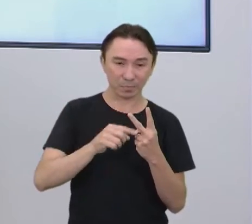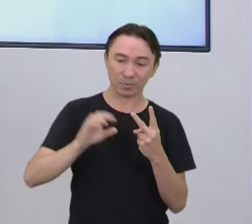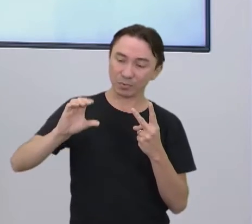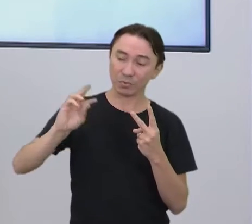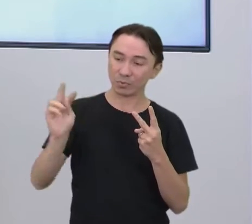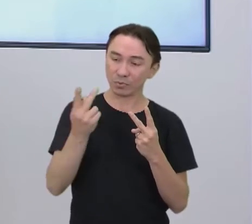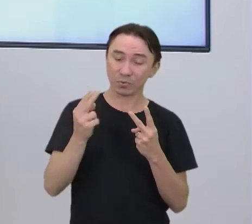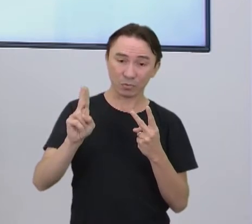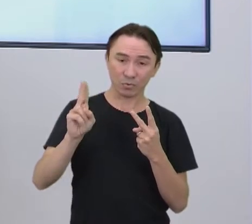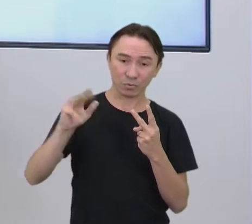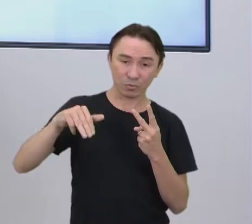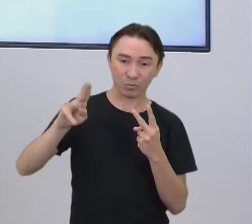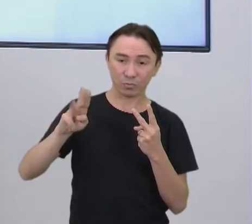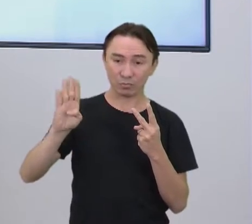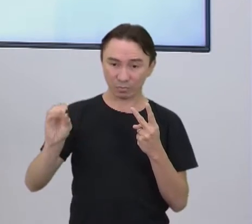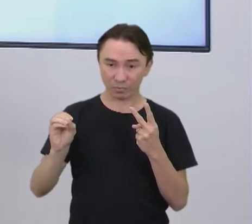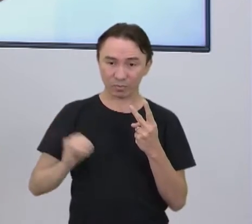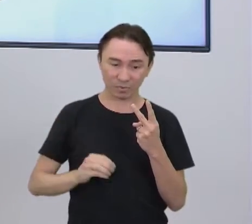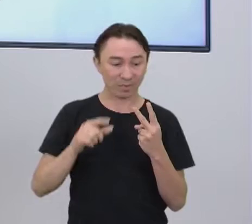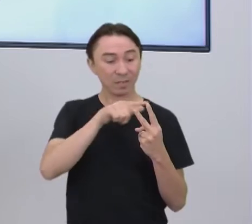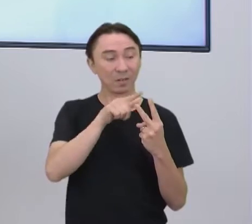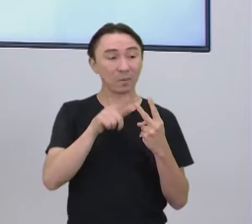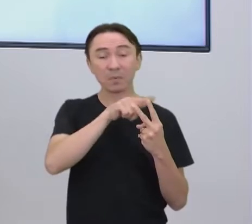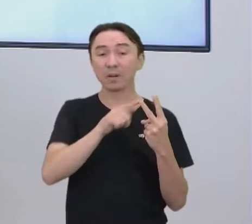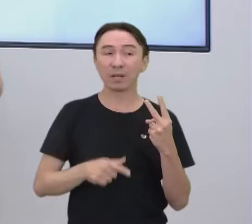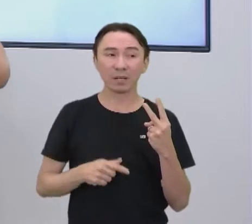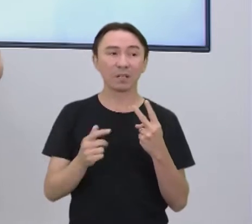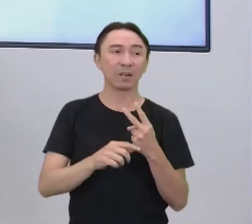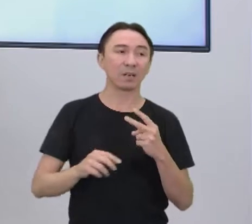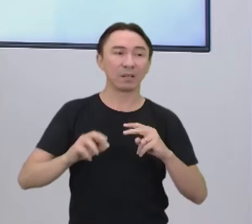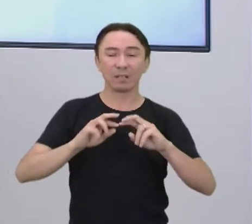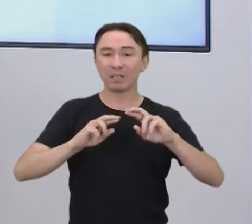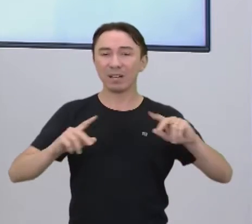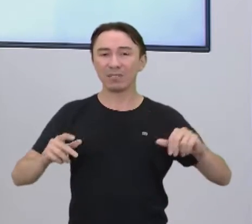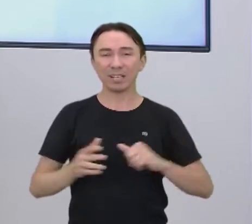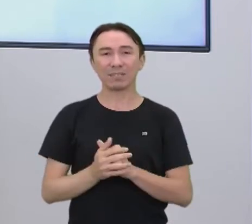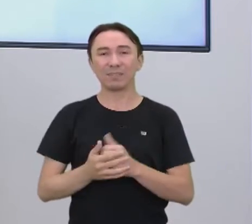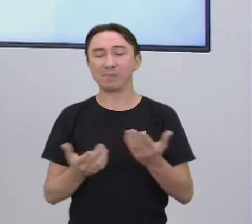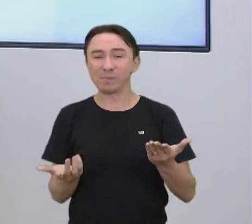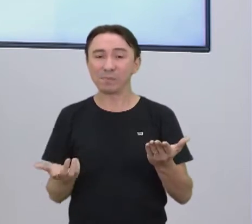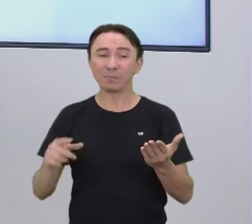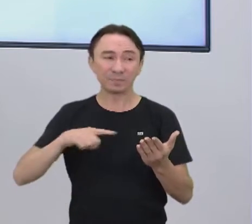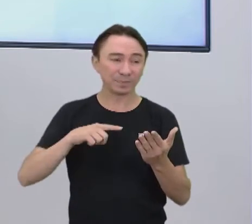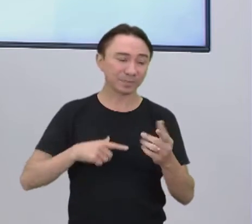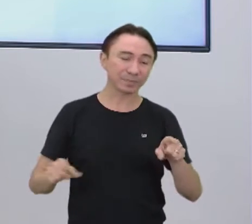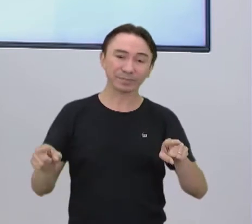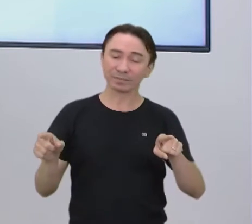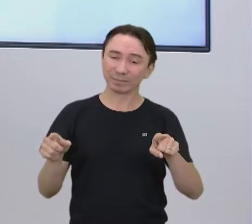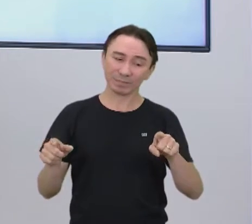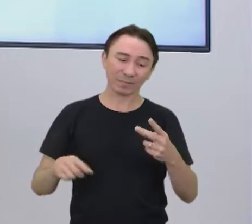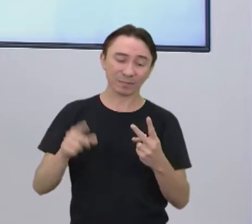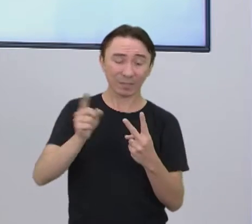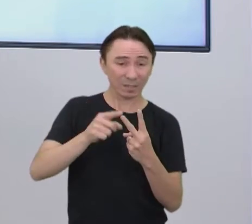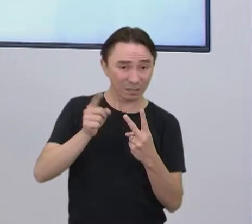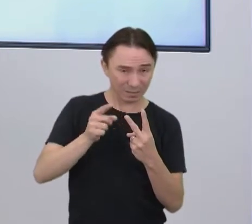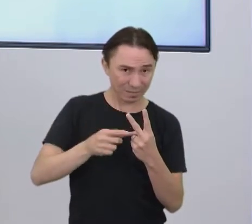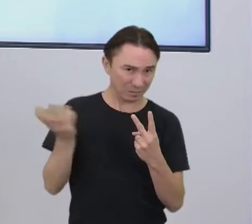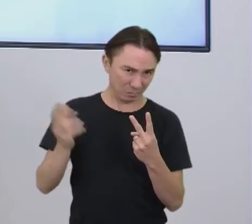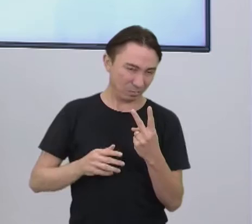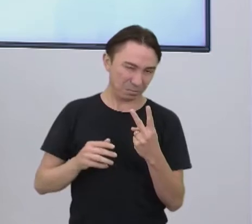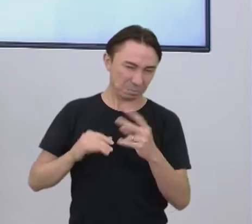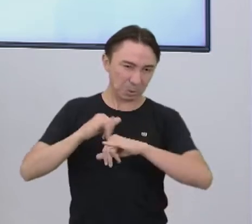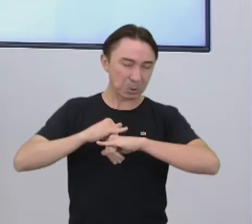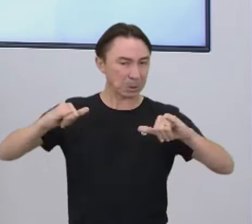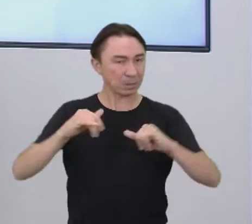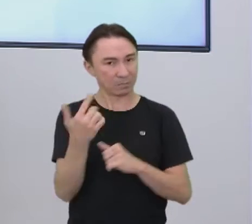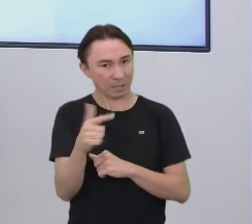porque eu acho que é importante entender parte desses processos. O chumbo era algo, por exemplo, que não está aqui na notícia, mas é só para fazer uma